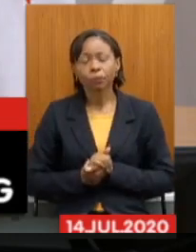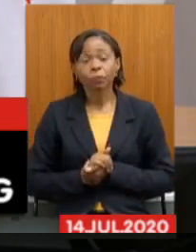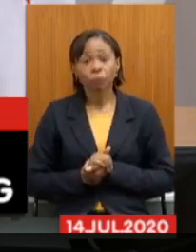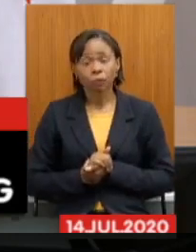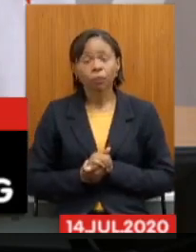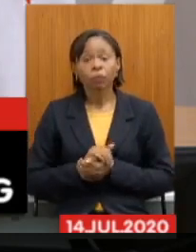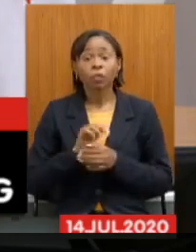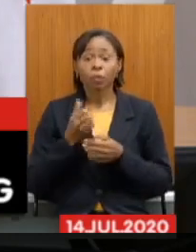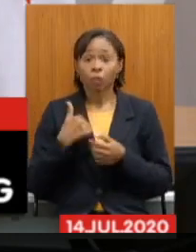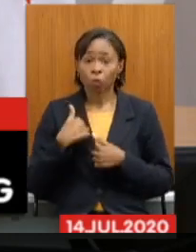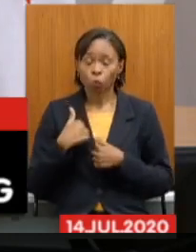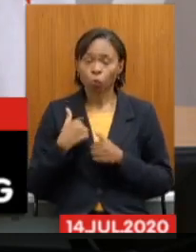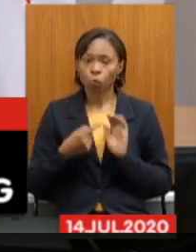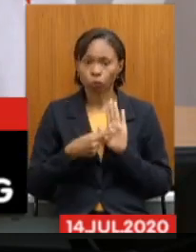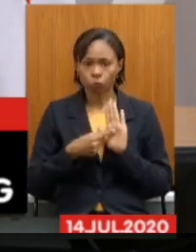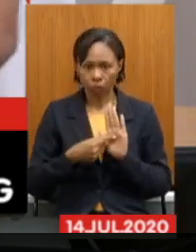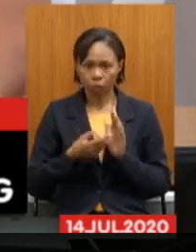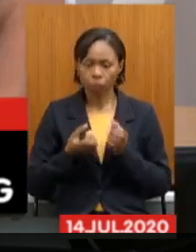importantíssimo também,